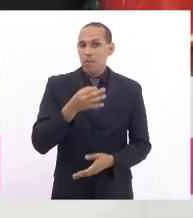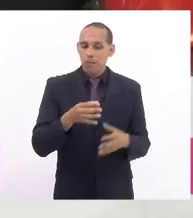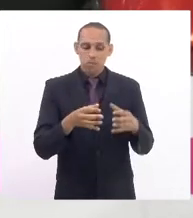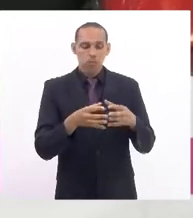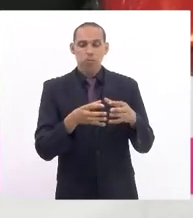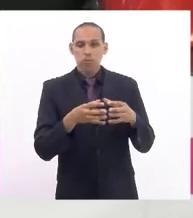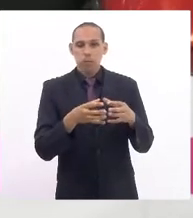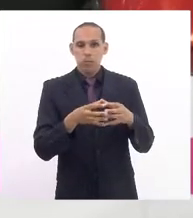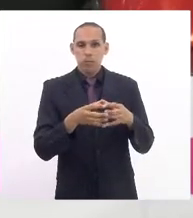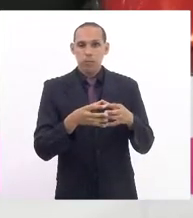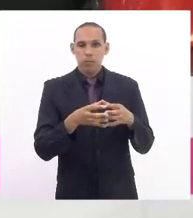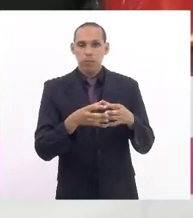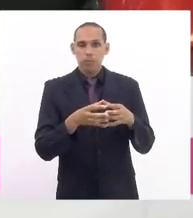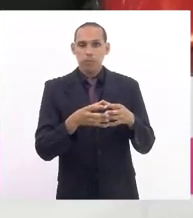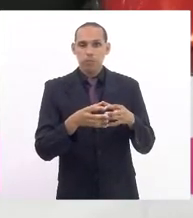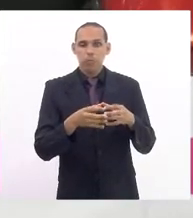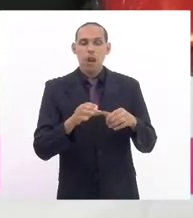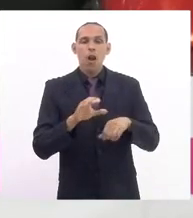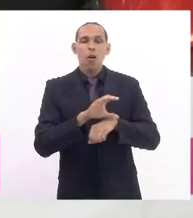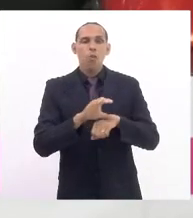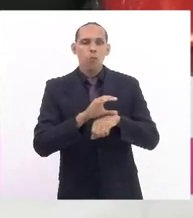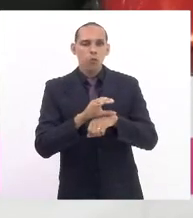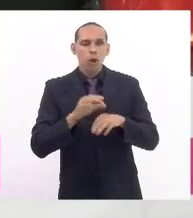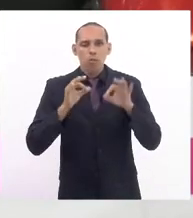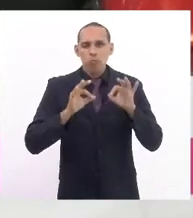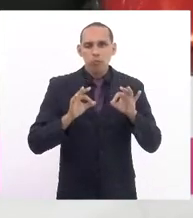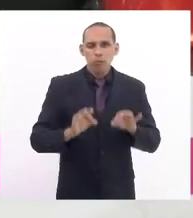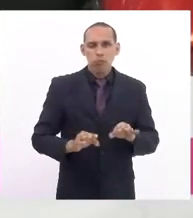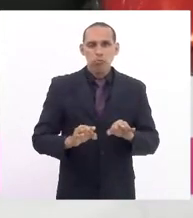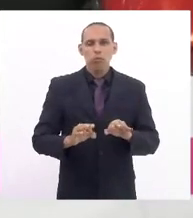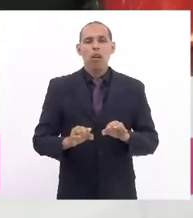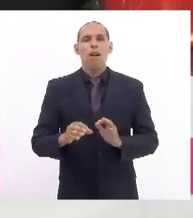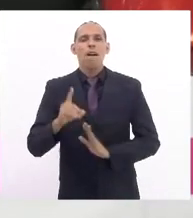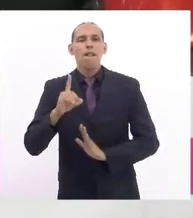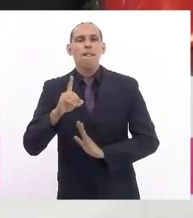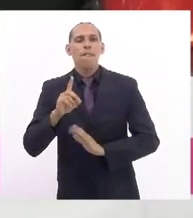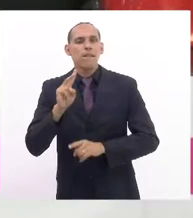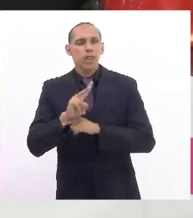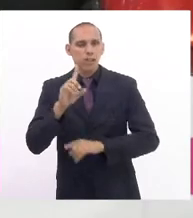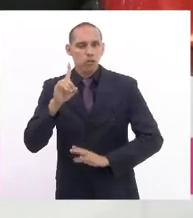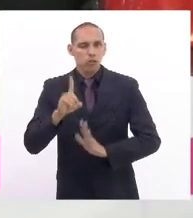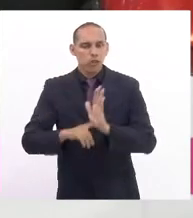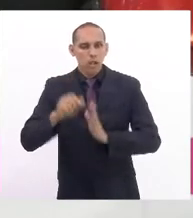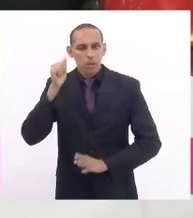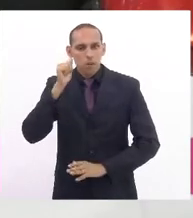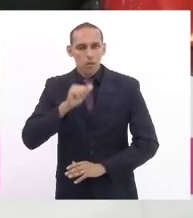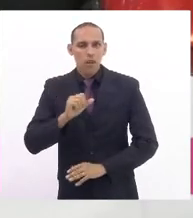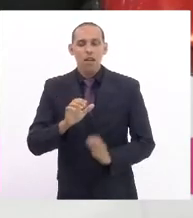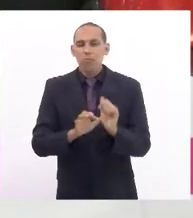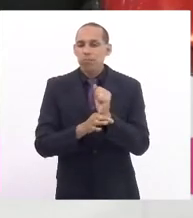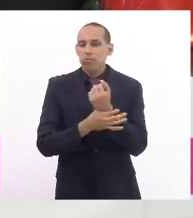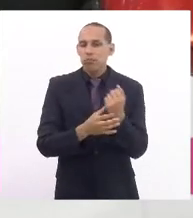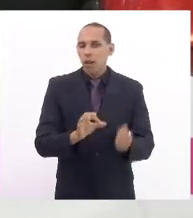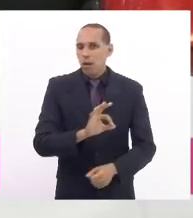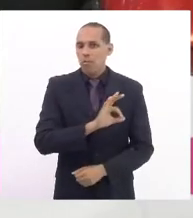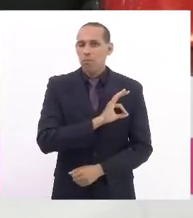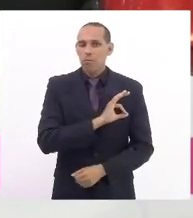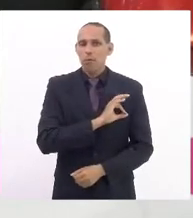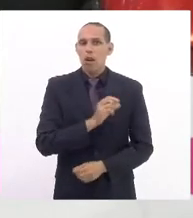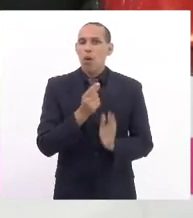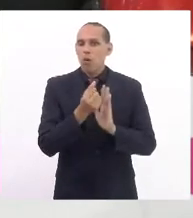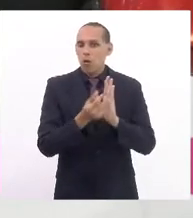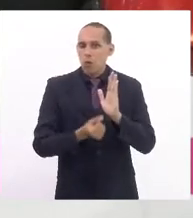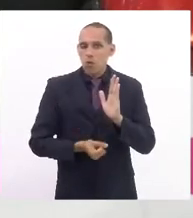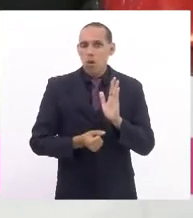das comissões de Constituição e Justiça, de defesa dos direitos da mulher, de segurança pública, de assuntos de polícia, de orçamento, finanças,